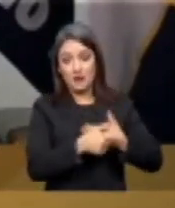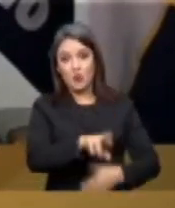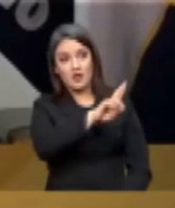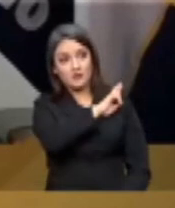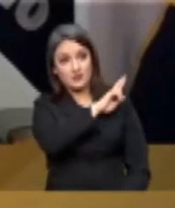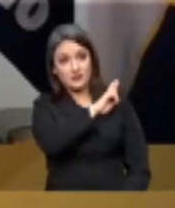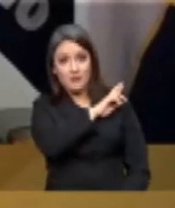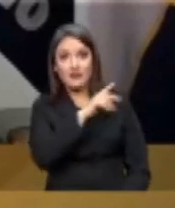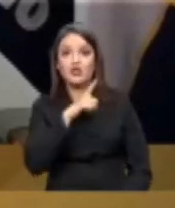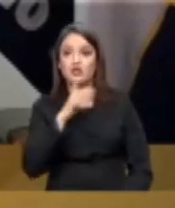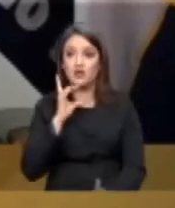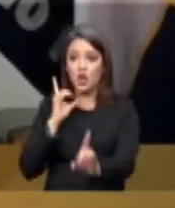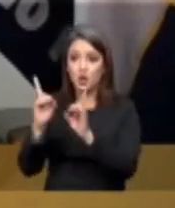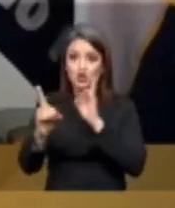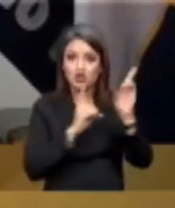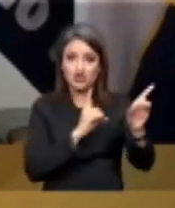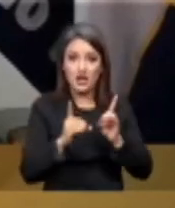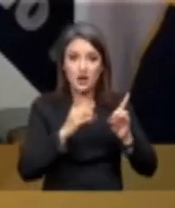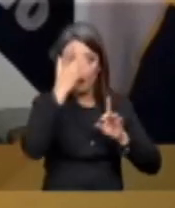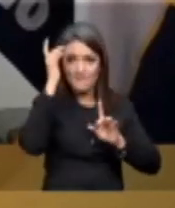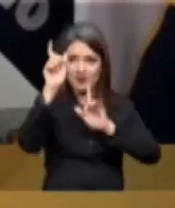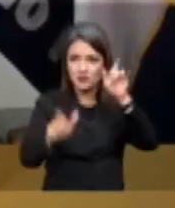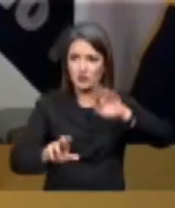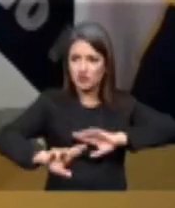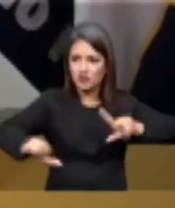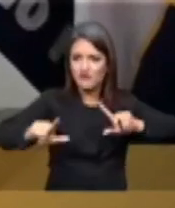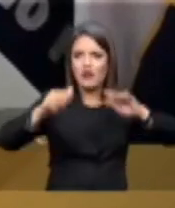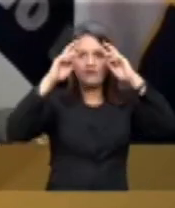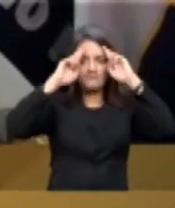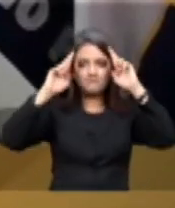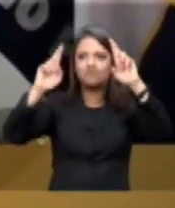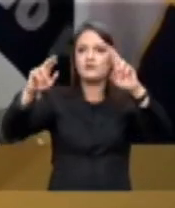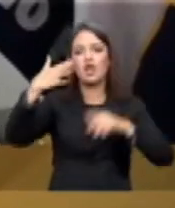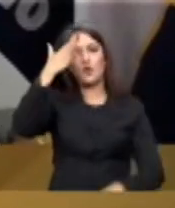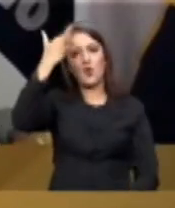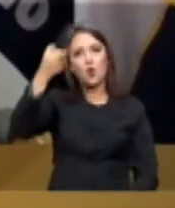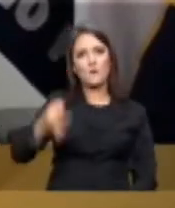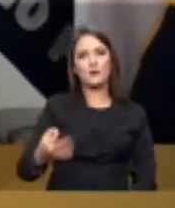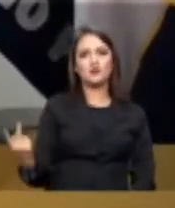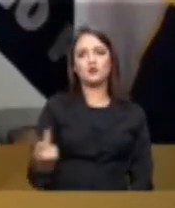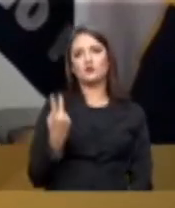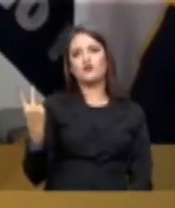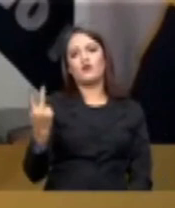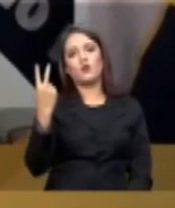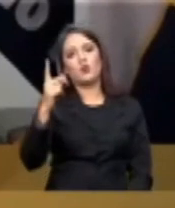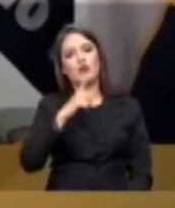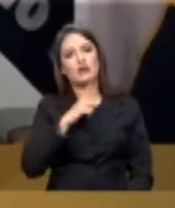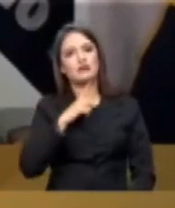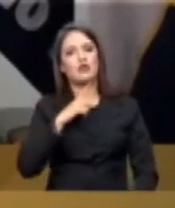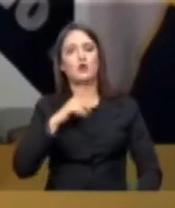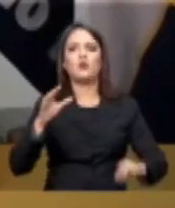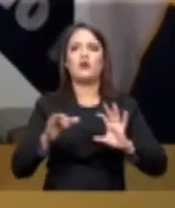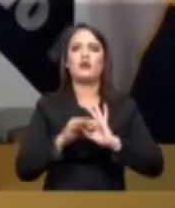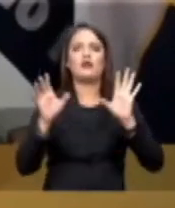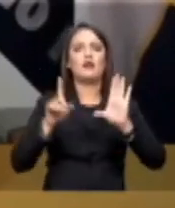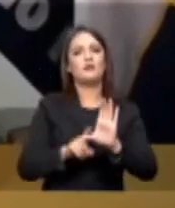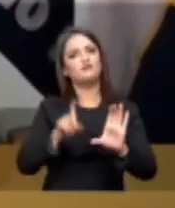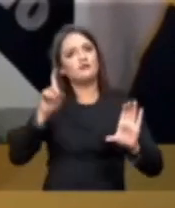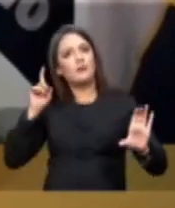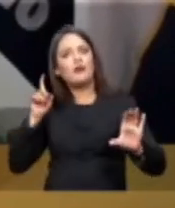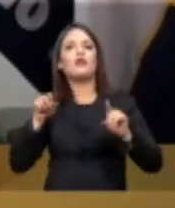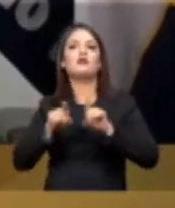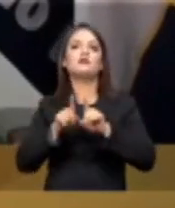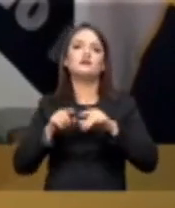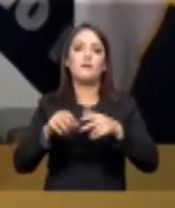do diálogo, do respeito às diferenças e da compreensão do valor permanente do princípio da independência e